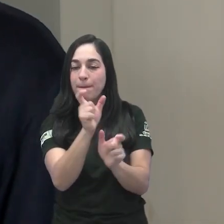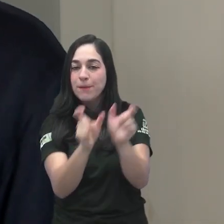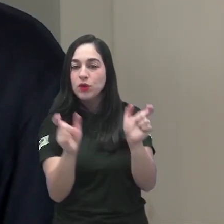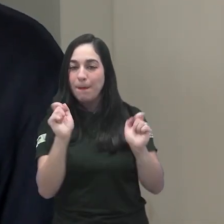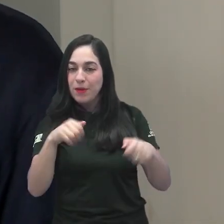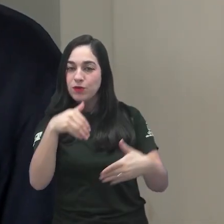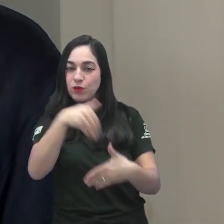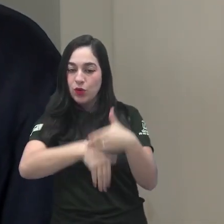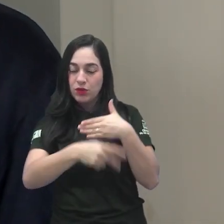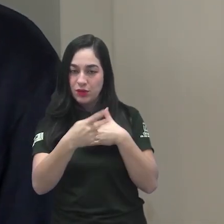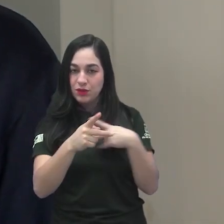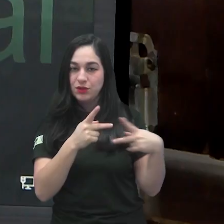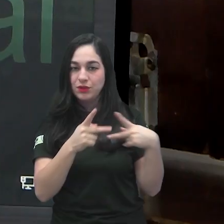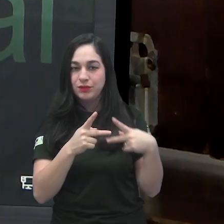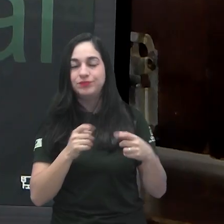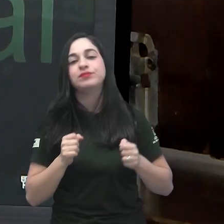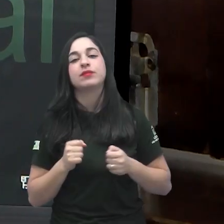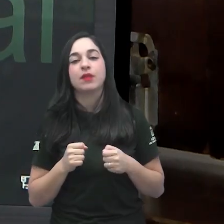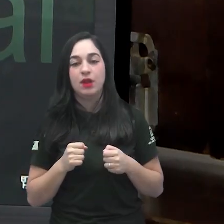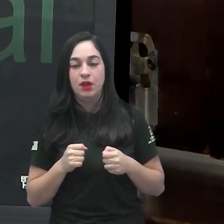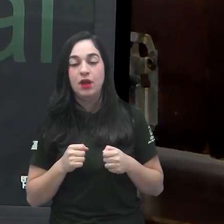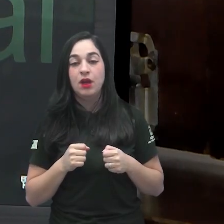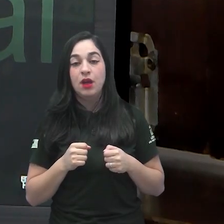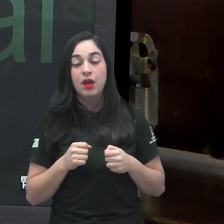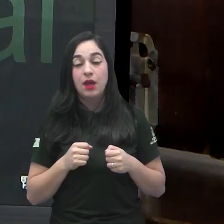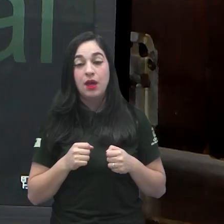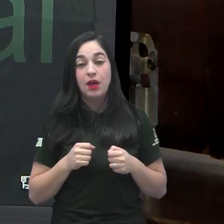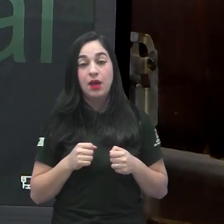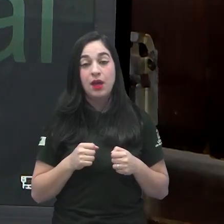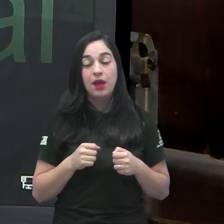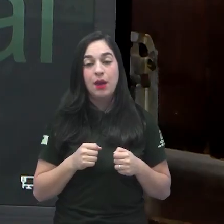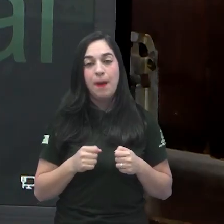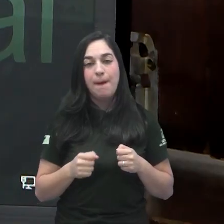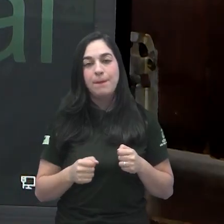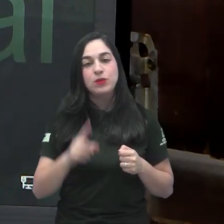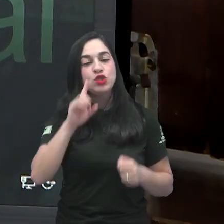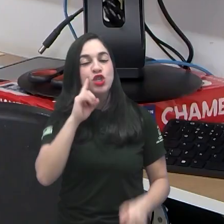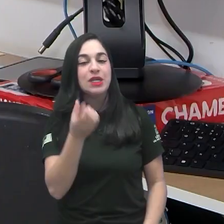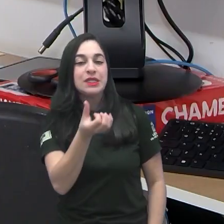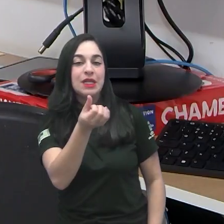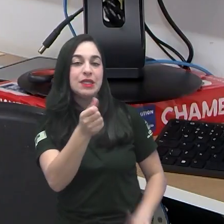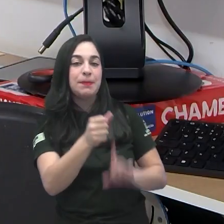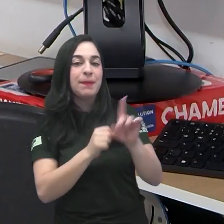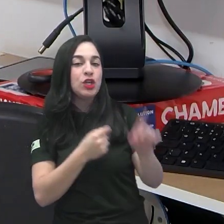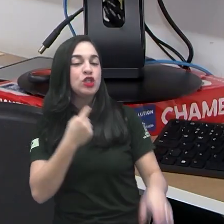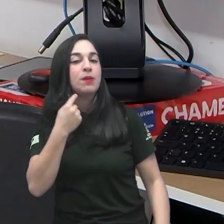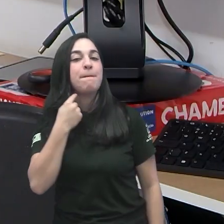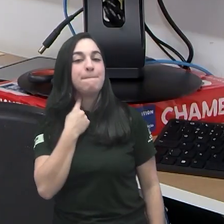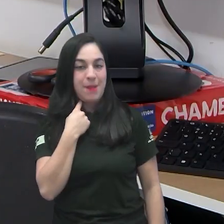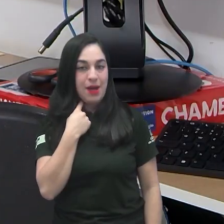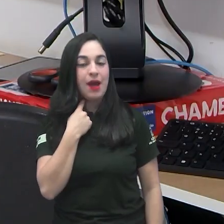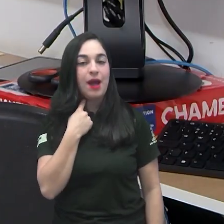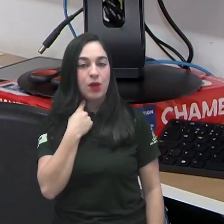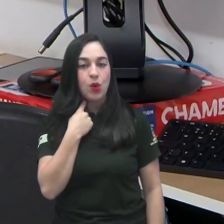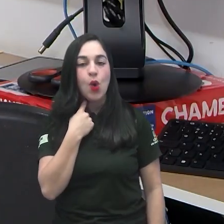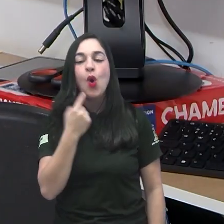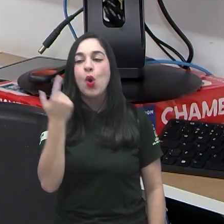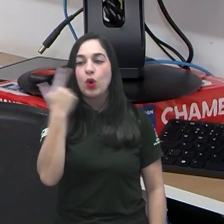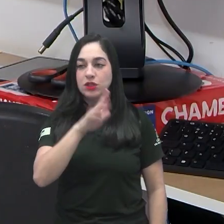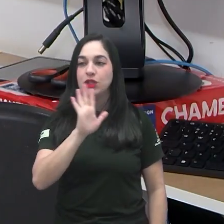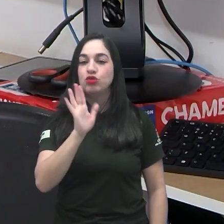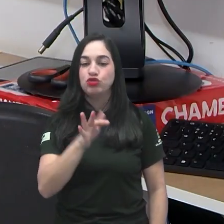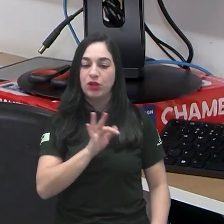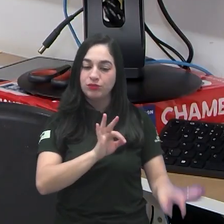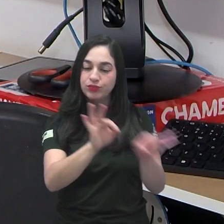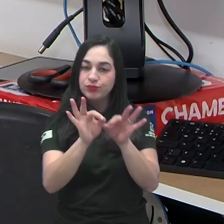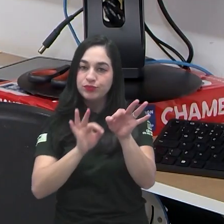eleitores no nosso município. O prazo para a regularização da situação eleitoral encerrou em 6 de maio de 2026.